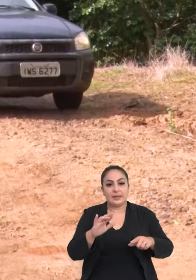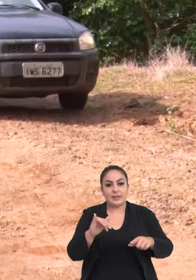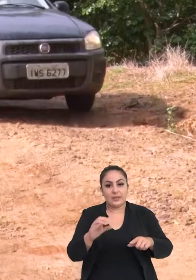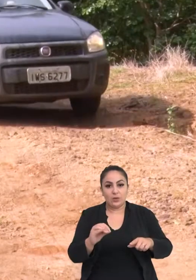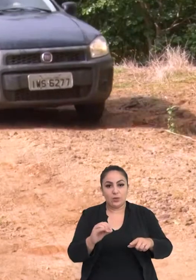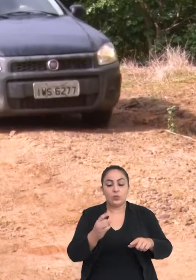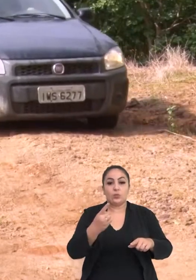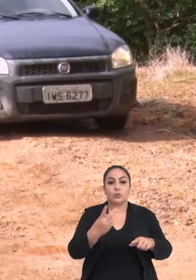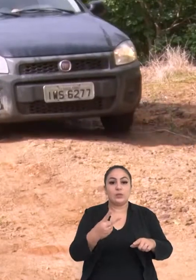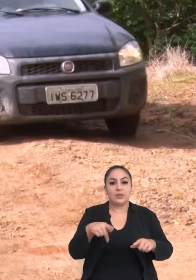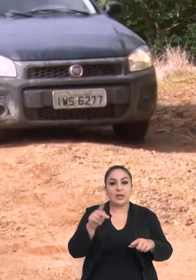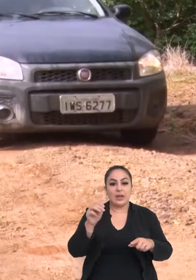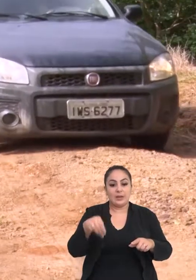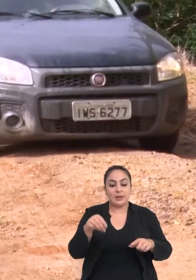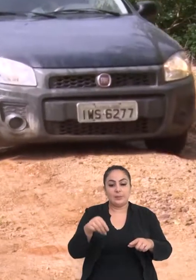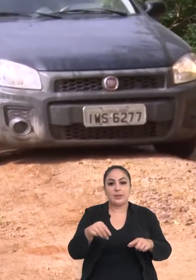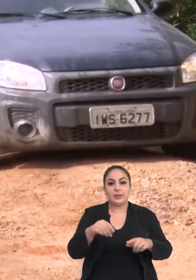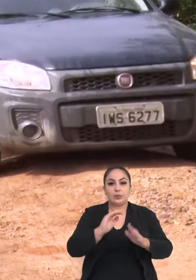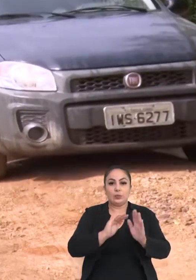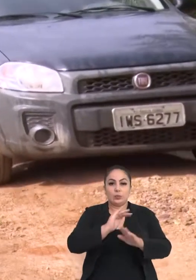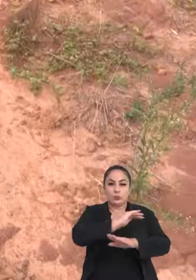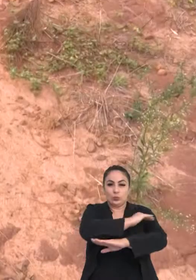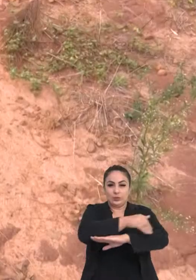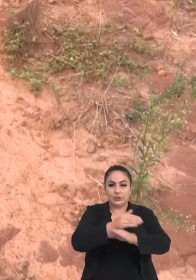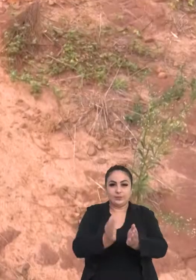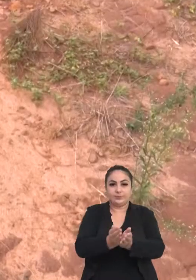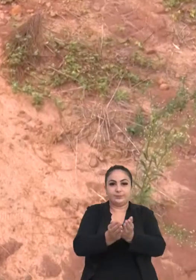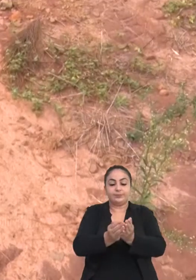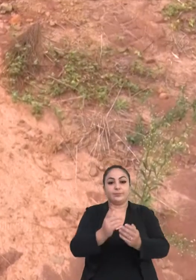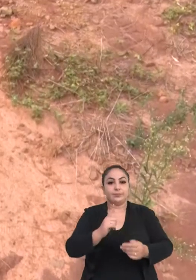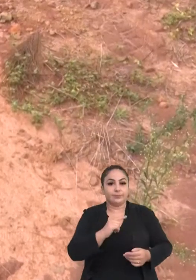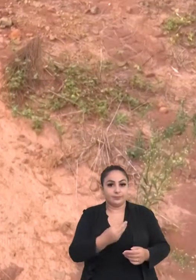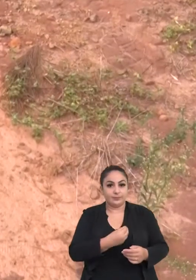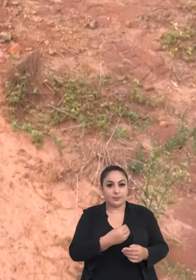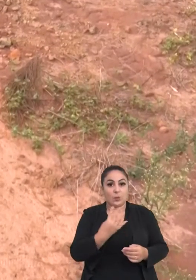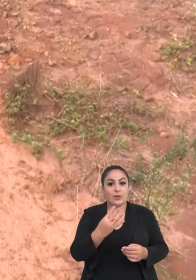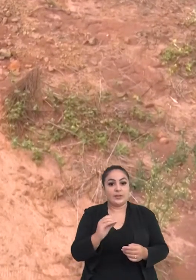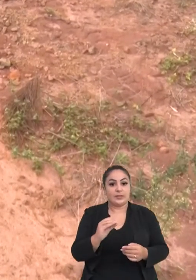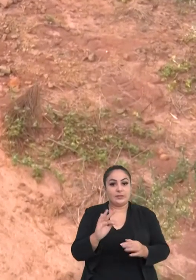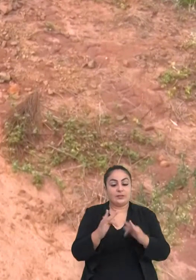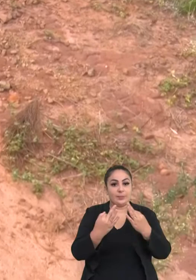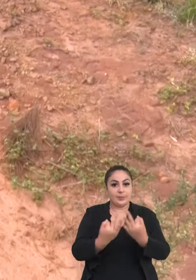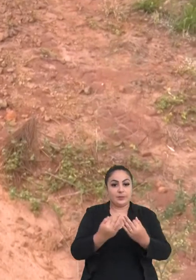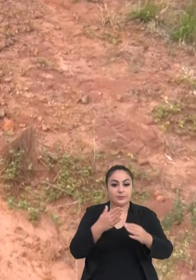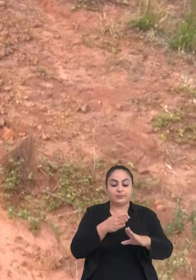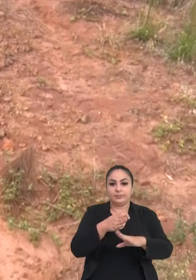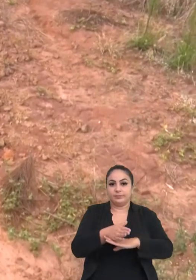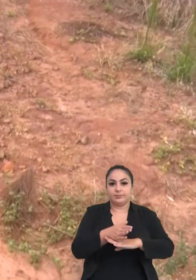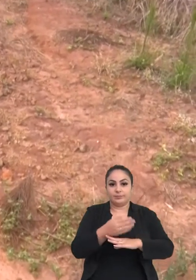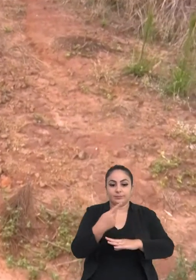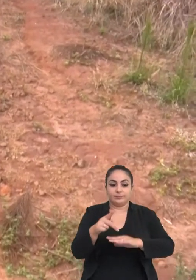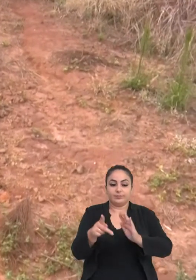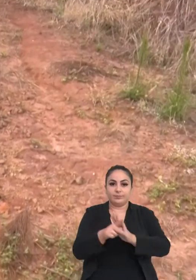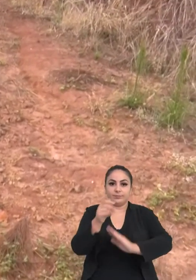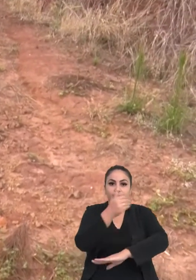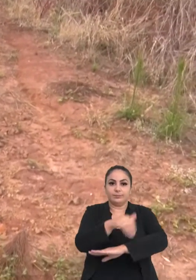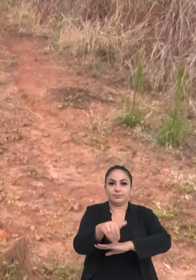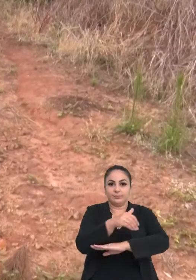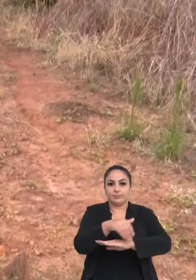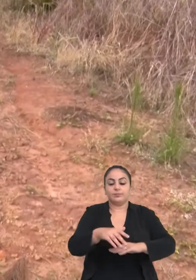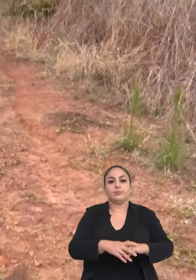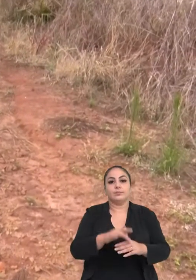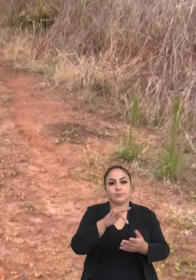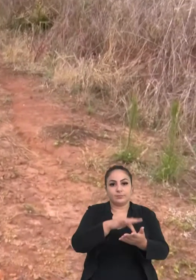12 quilômetros do trevo da Caravela. Aqui residem cerca de 40 famílias e o acesso é por